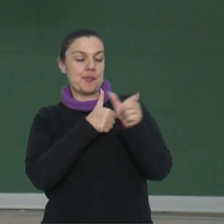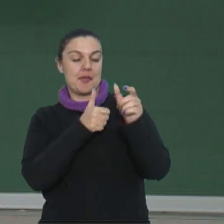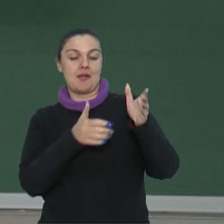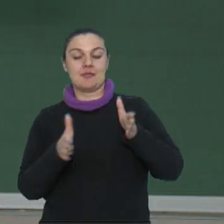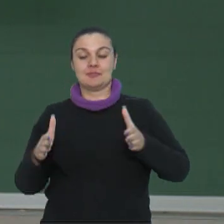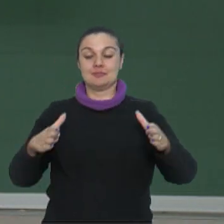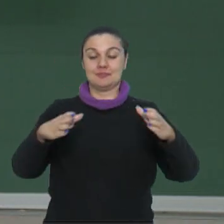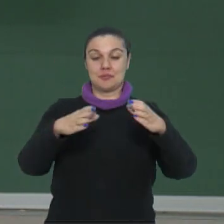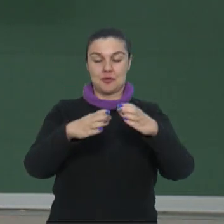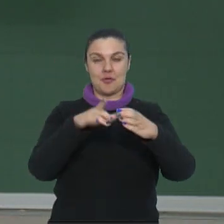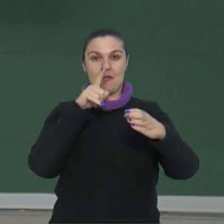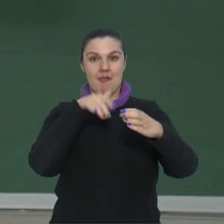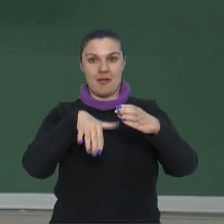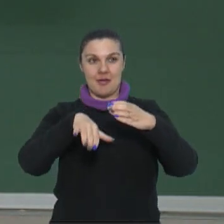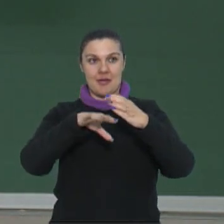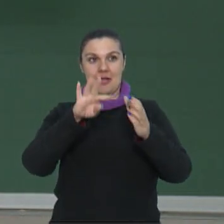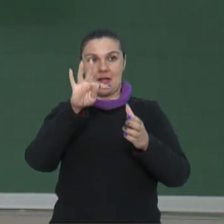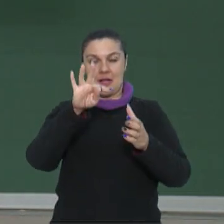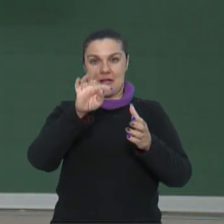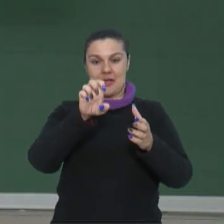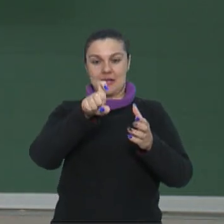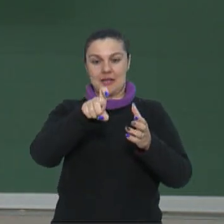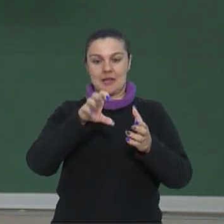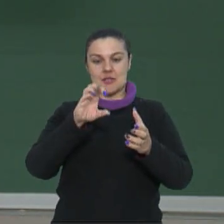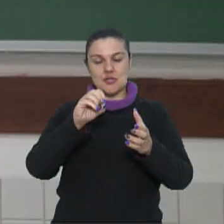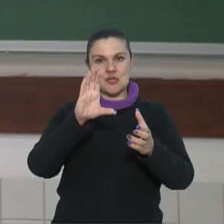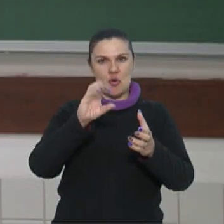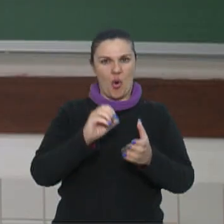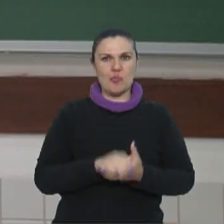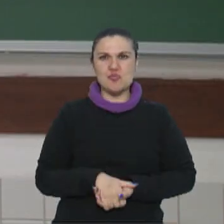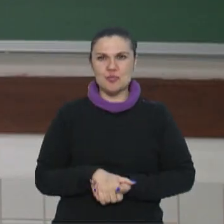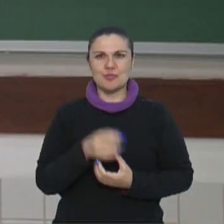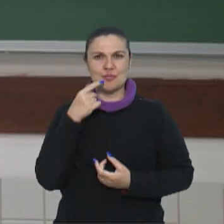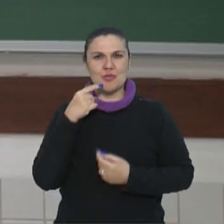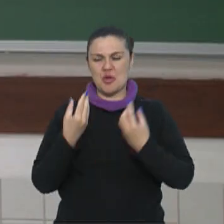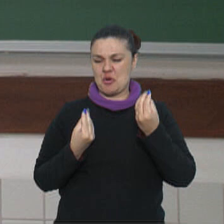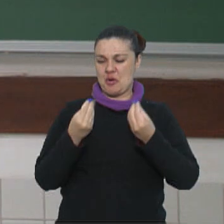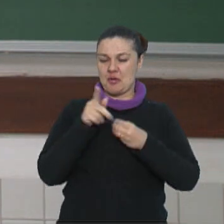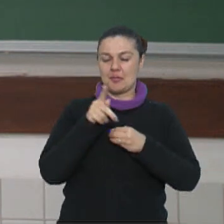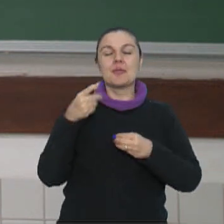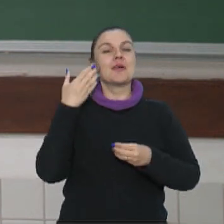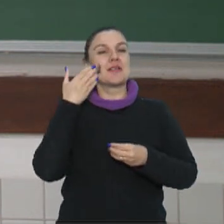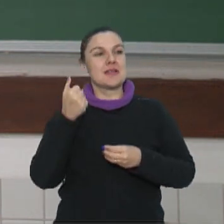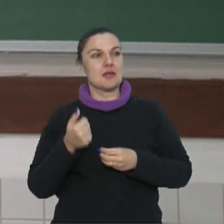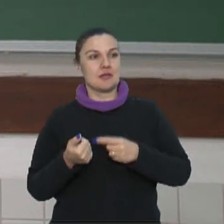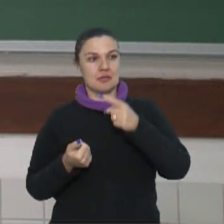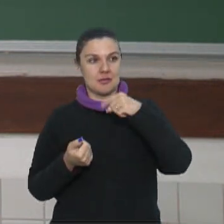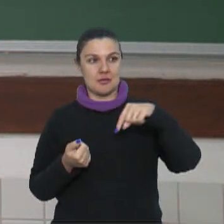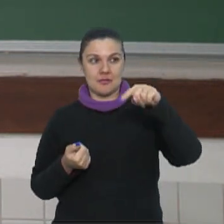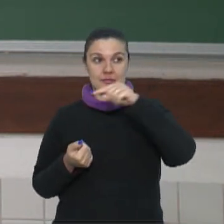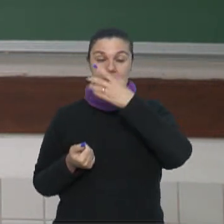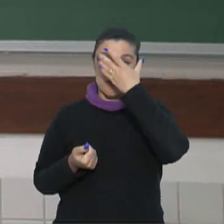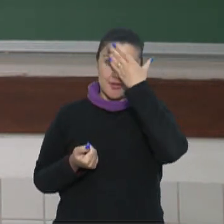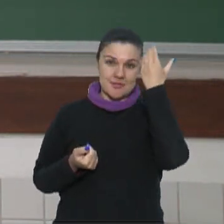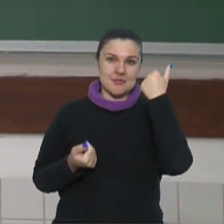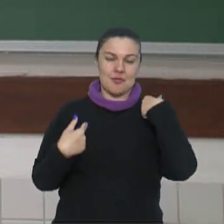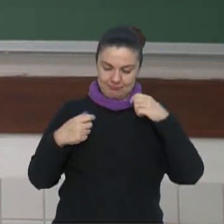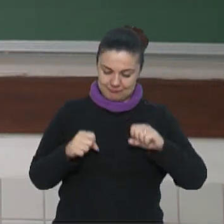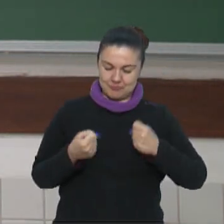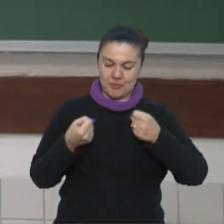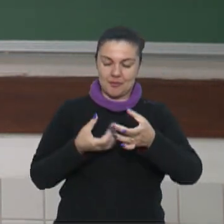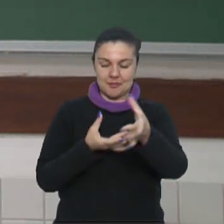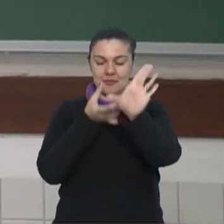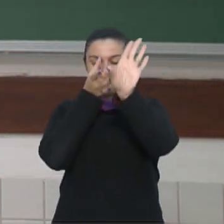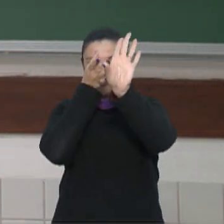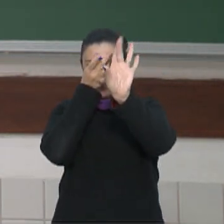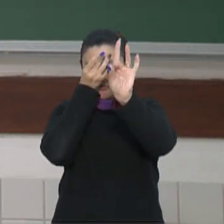lago Texcoco. Parabéns! Como é que o professor sabe disso? Esqueceram do poder,